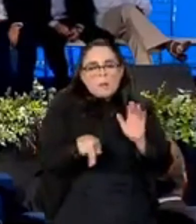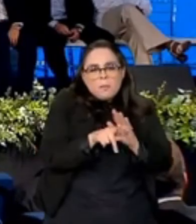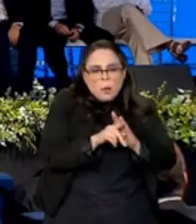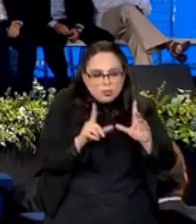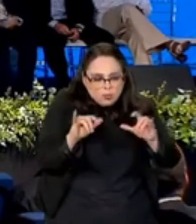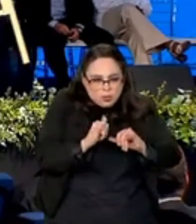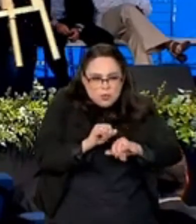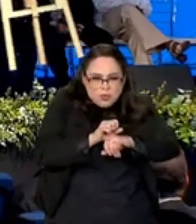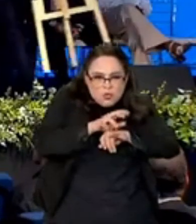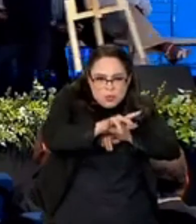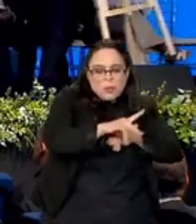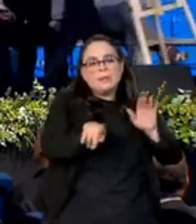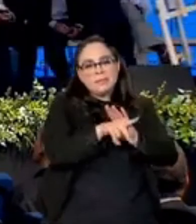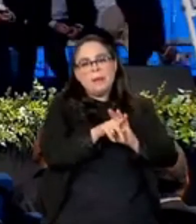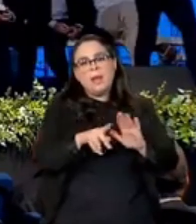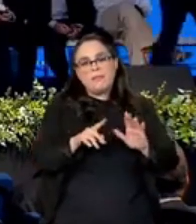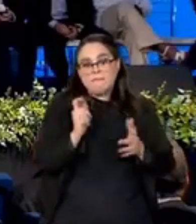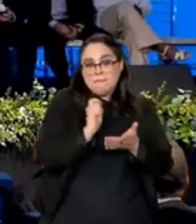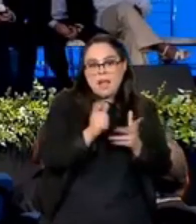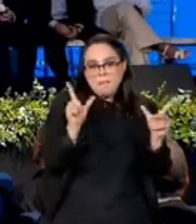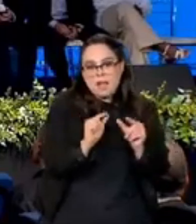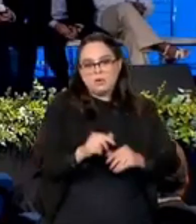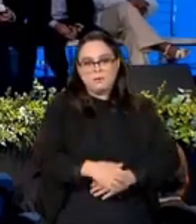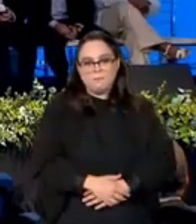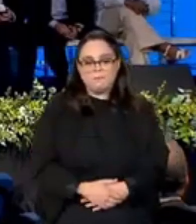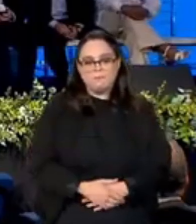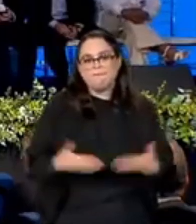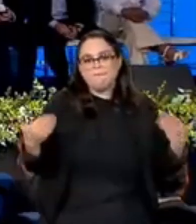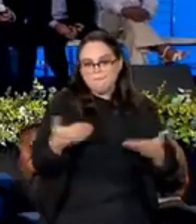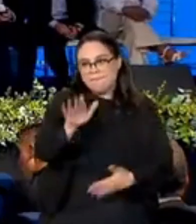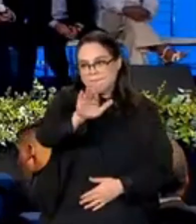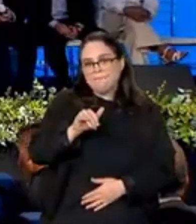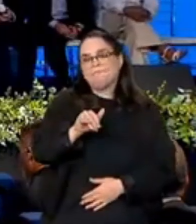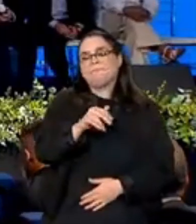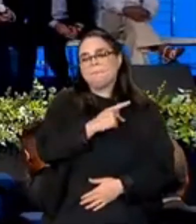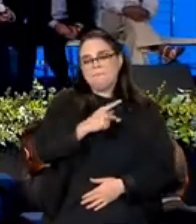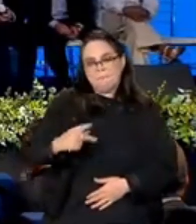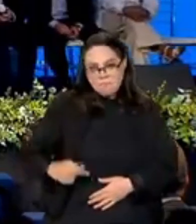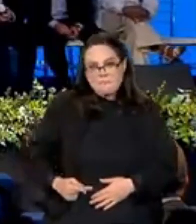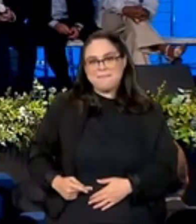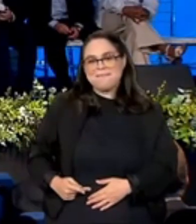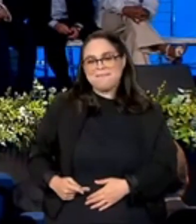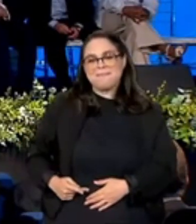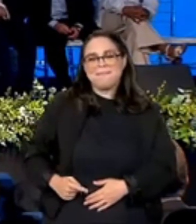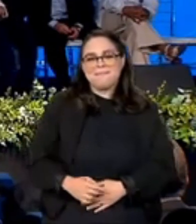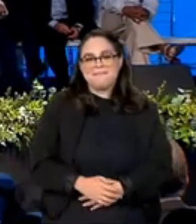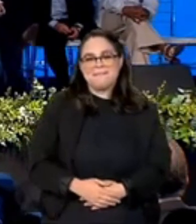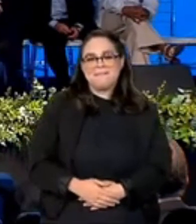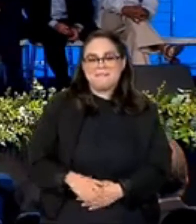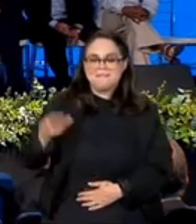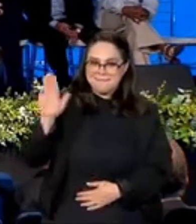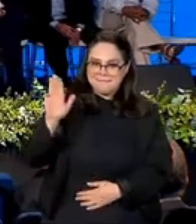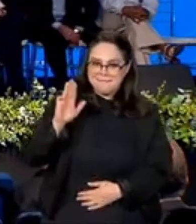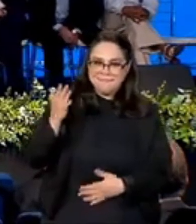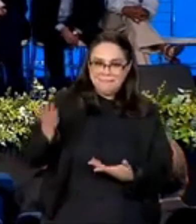pacientes assim como dos custos senhoras e senhores com a palavra o Presidente da República luí Ignácio